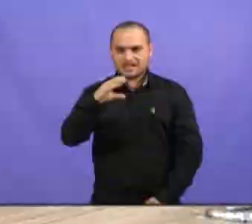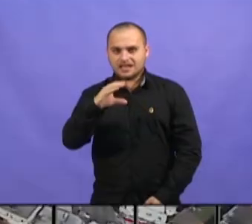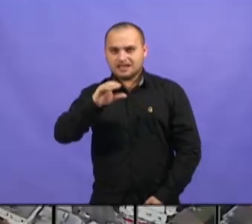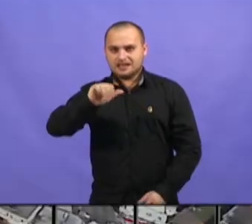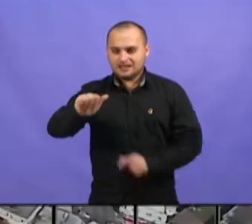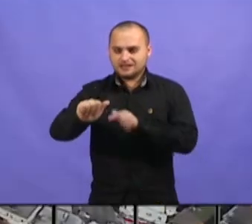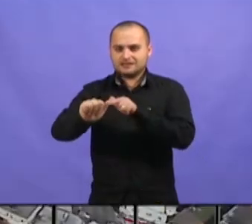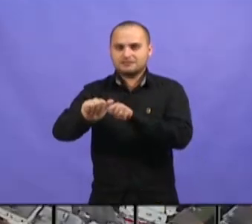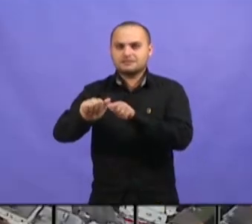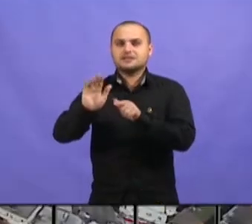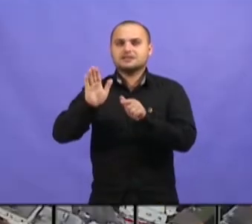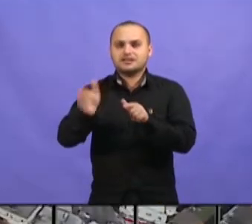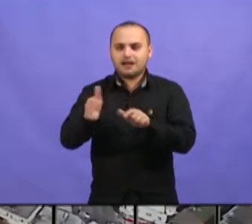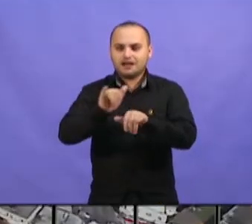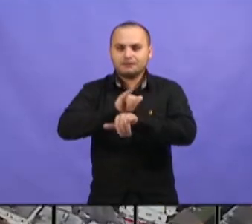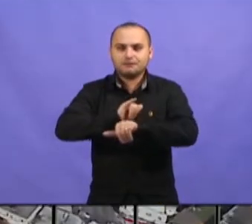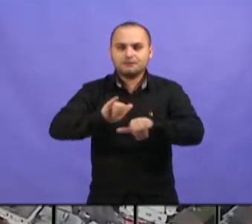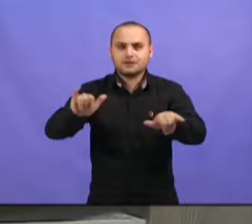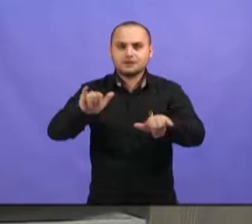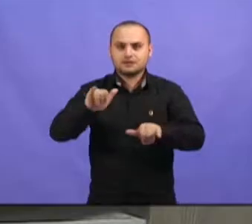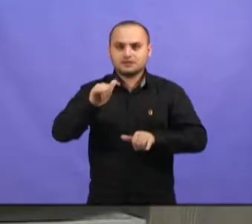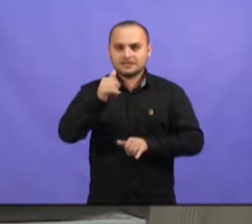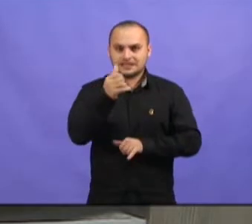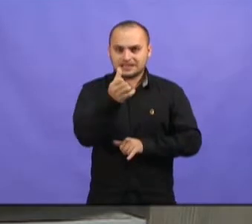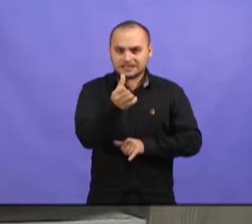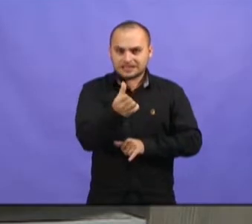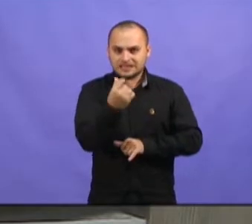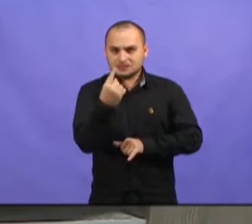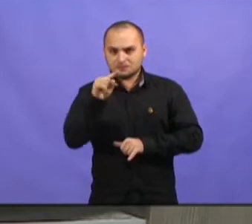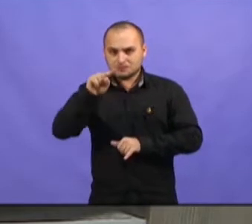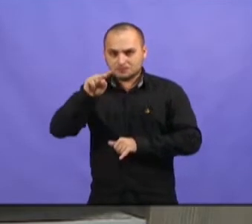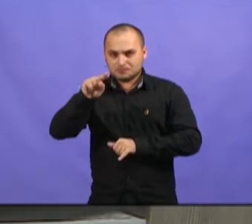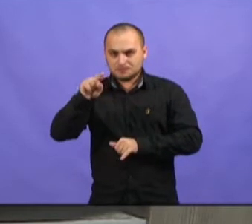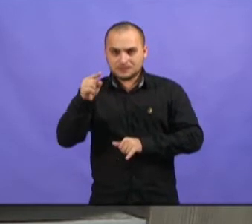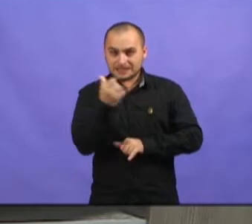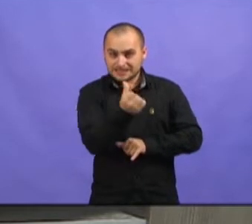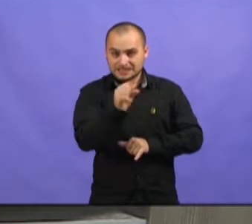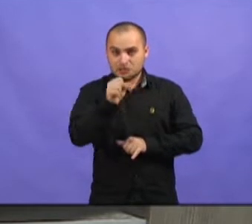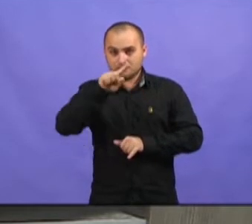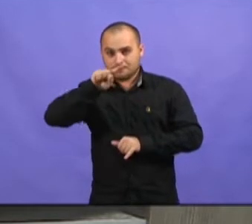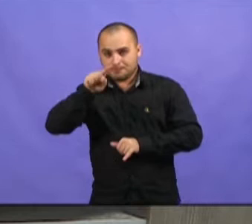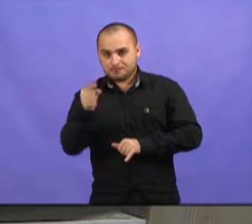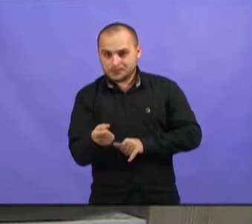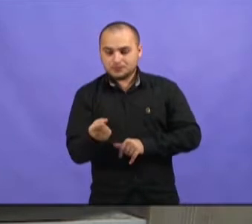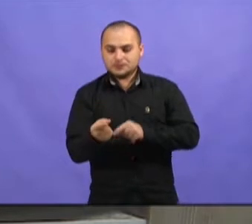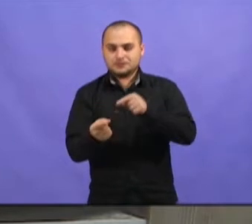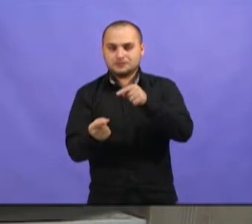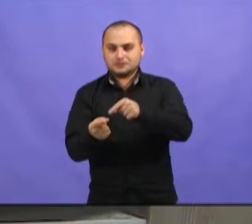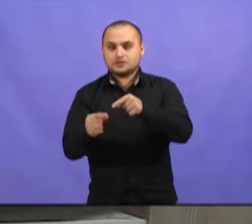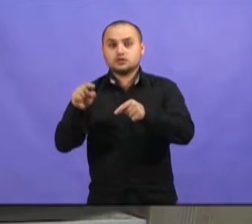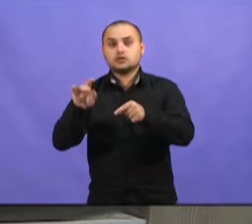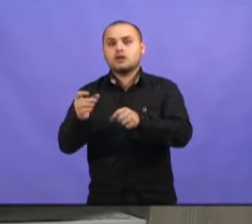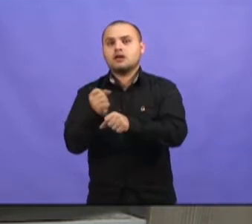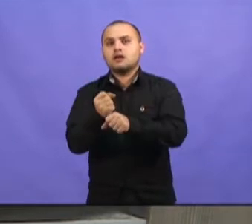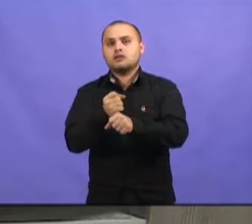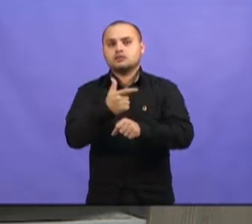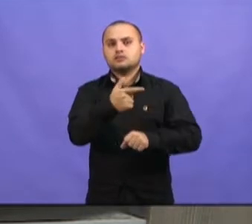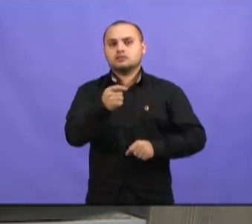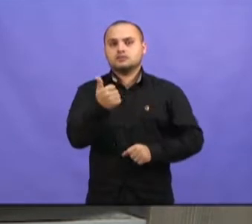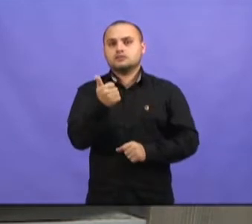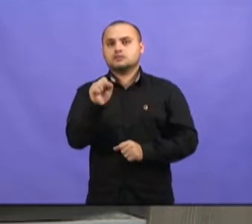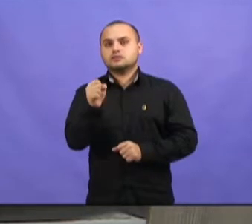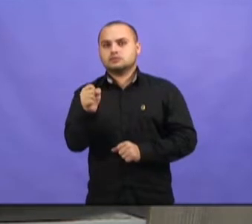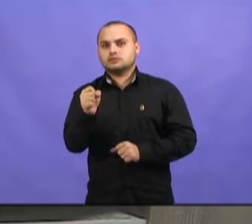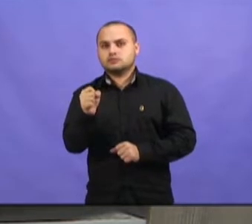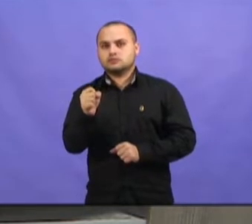para o ano de 2018, sendo que a região sul do Brasil é a que